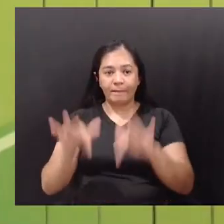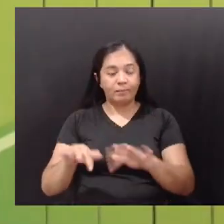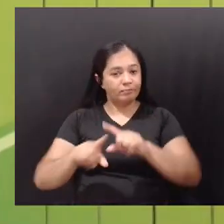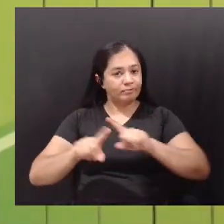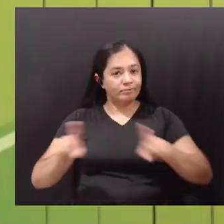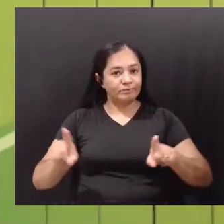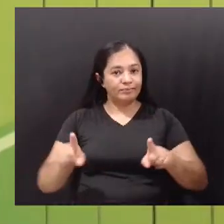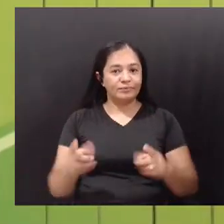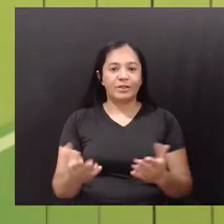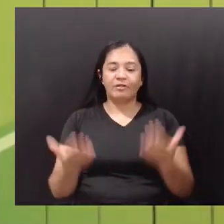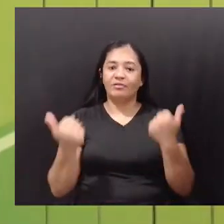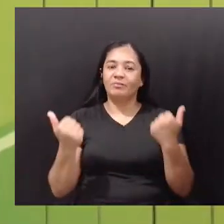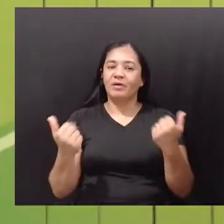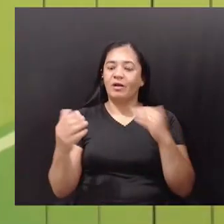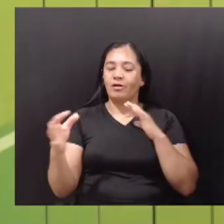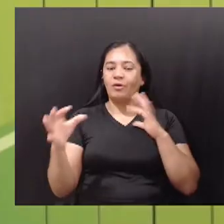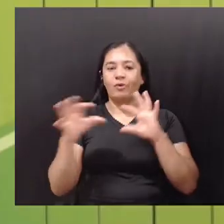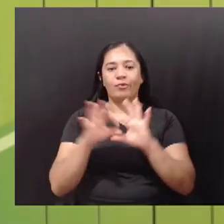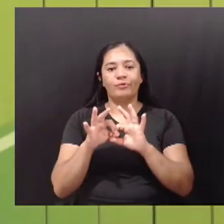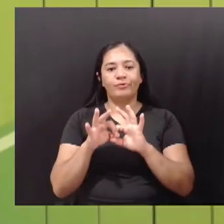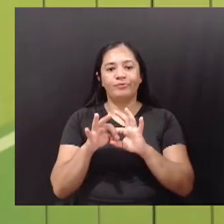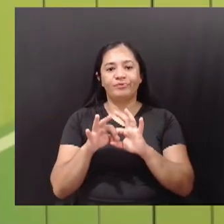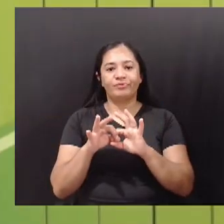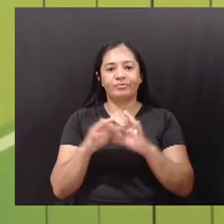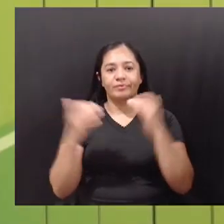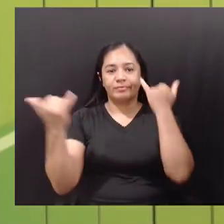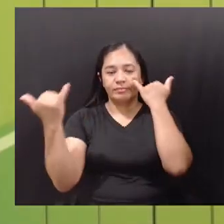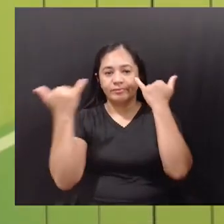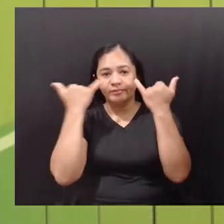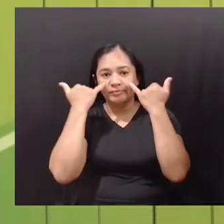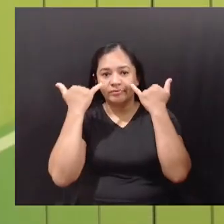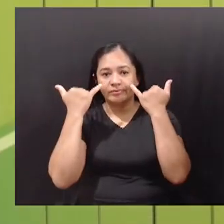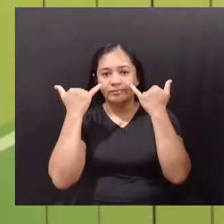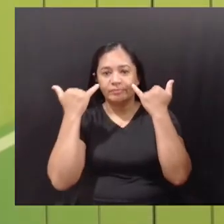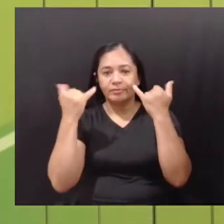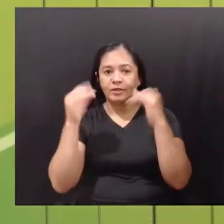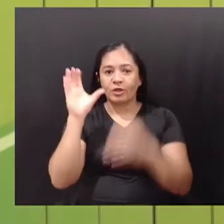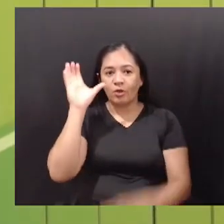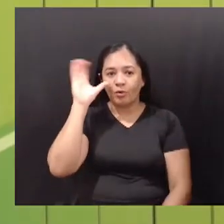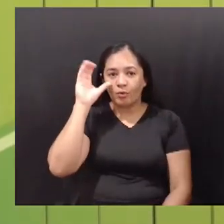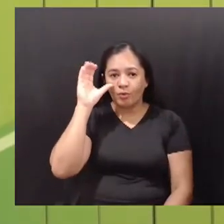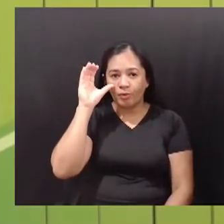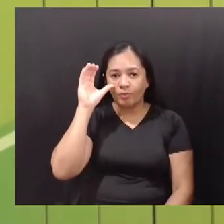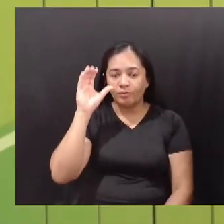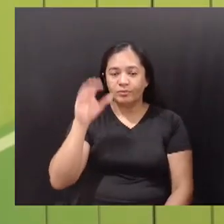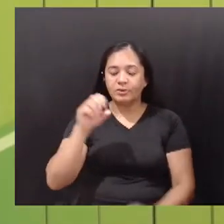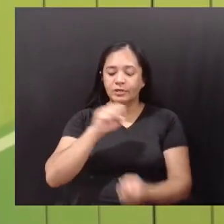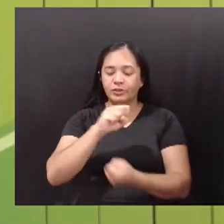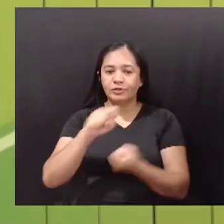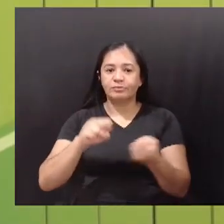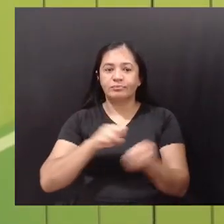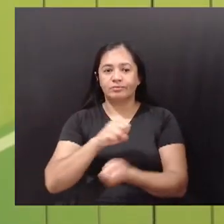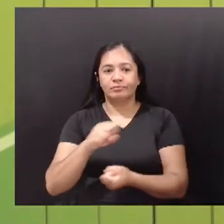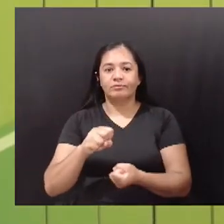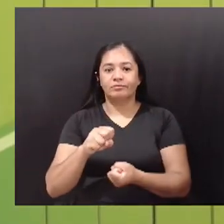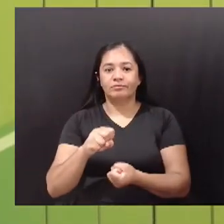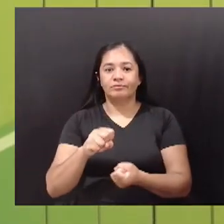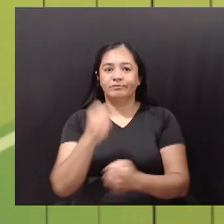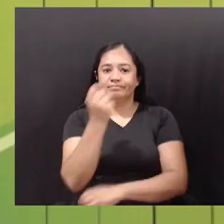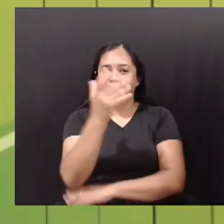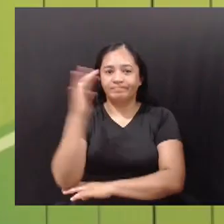agora ligado nas informações, curiosidades sobre sustentabilidade e meio ambiente.